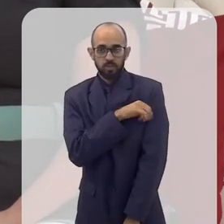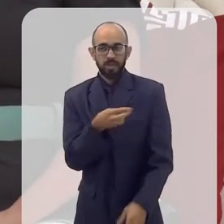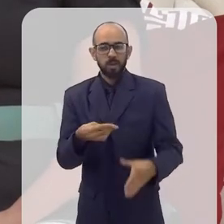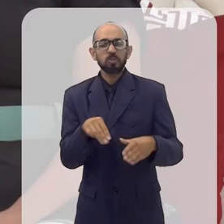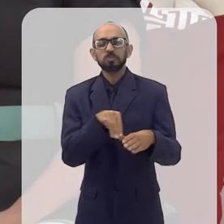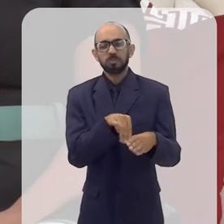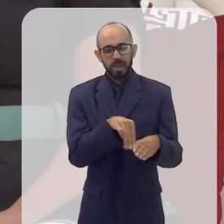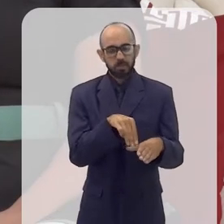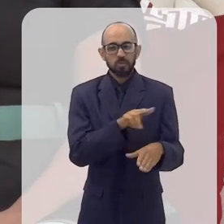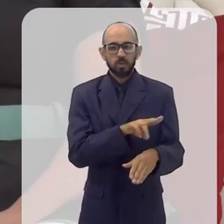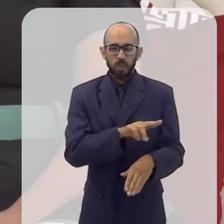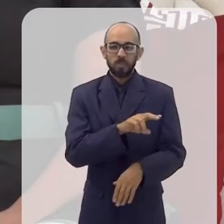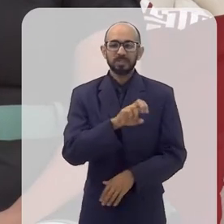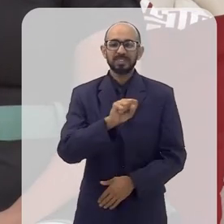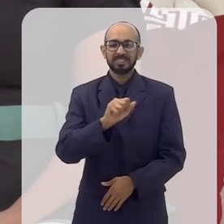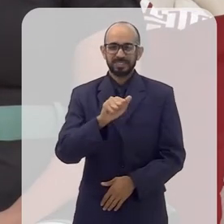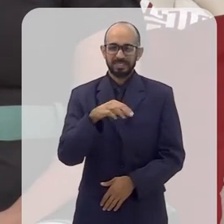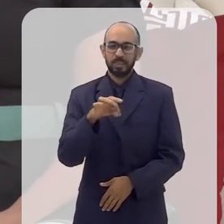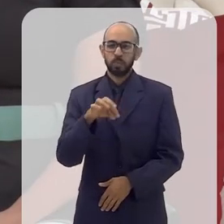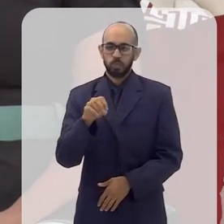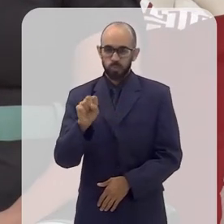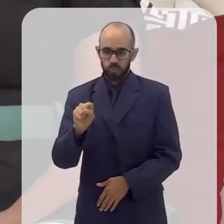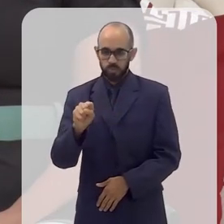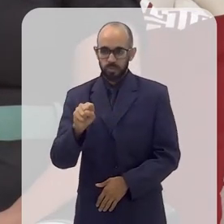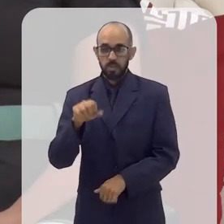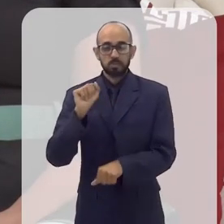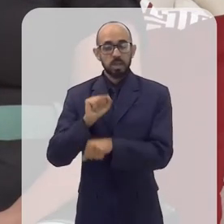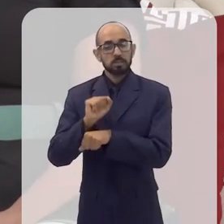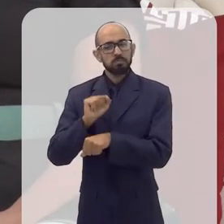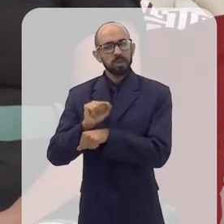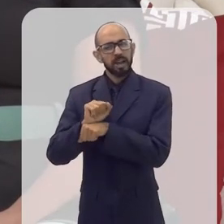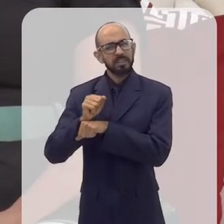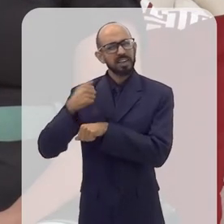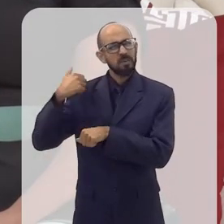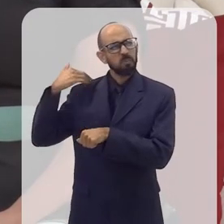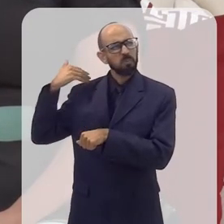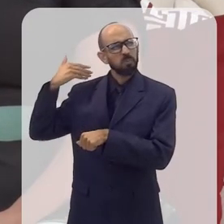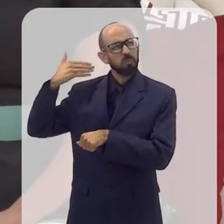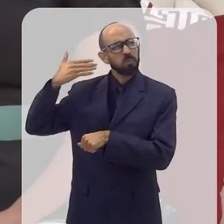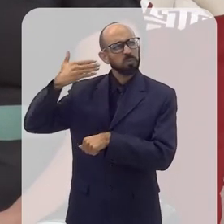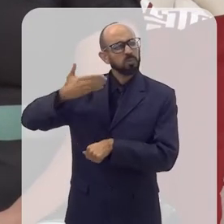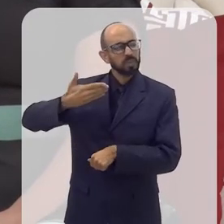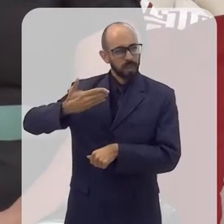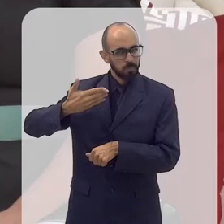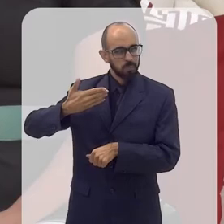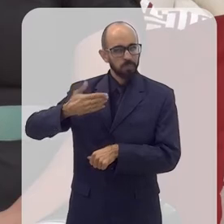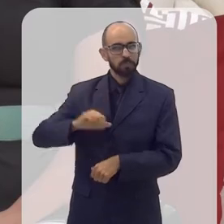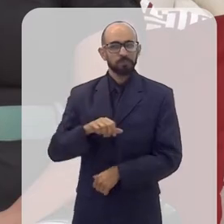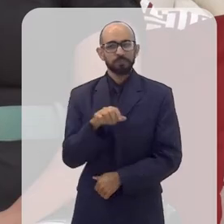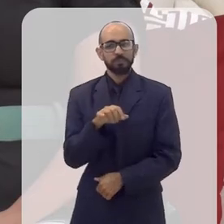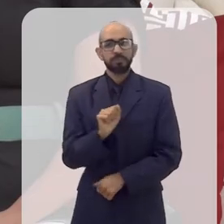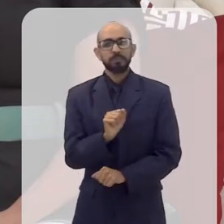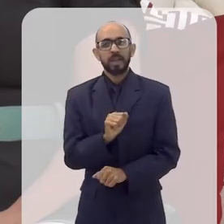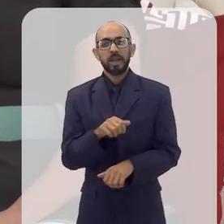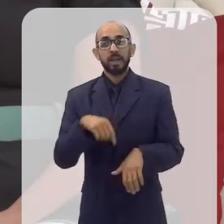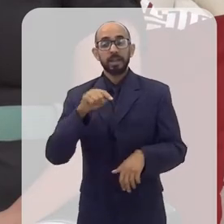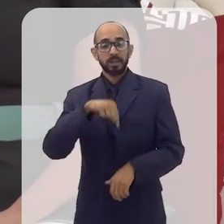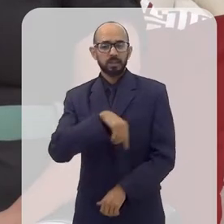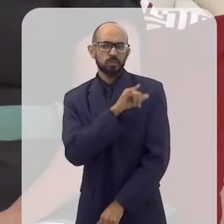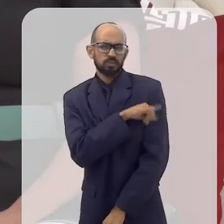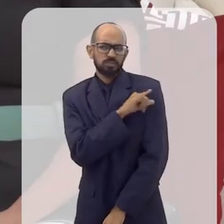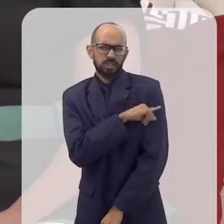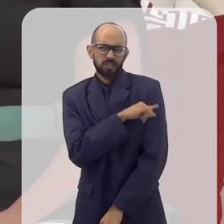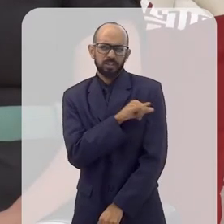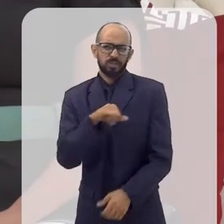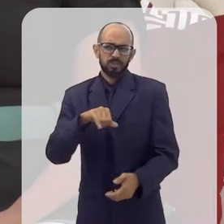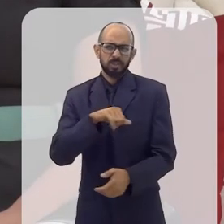uma ocasião que está sendo esperada por muitas décadas, né, pelos pioneiros da igreja aqui no Rio de Janeiro. E como o Rio de Janeiro é uma cidade